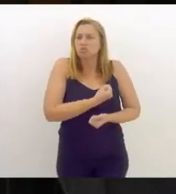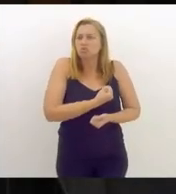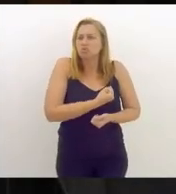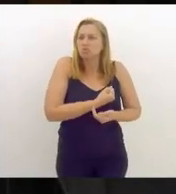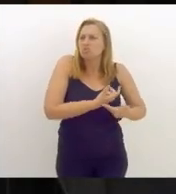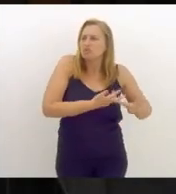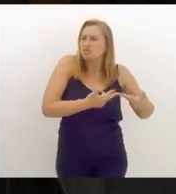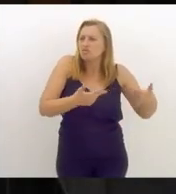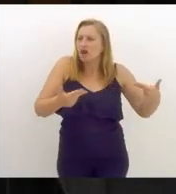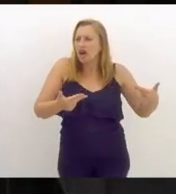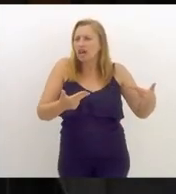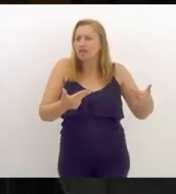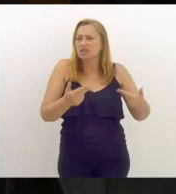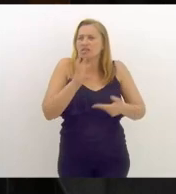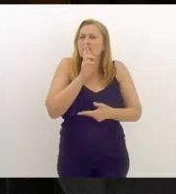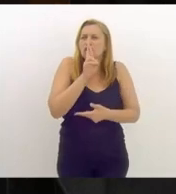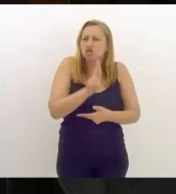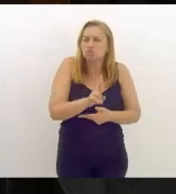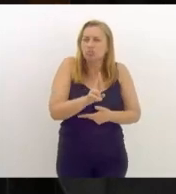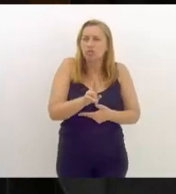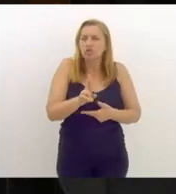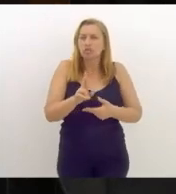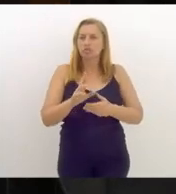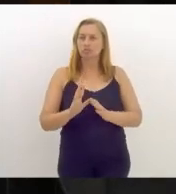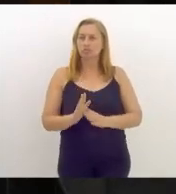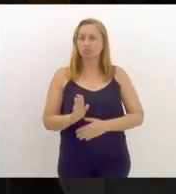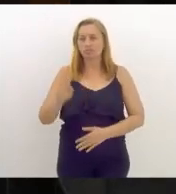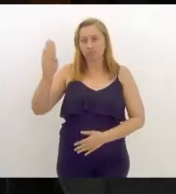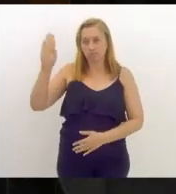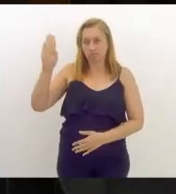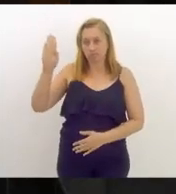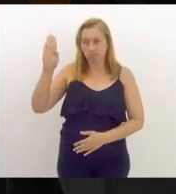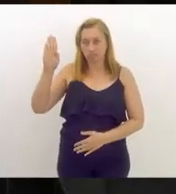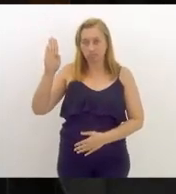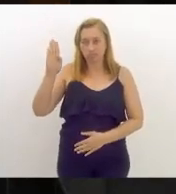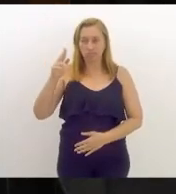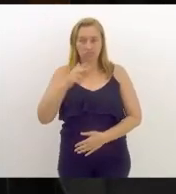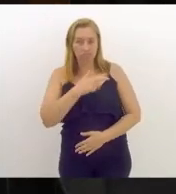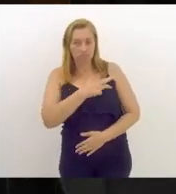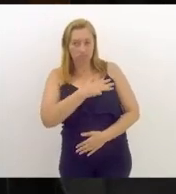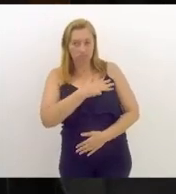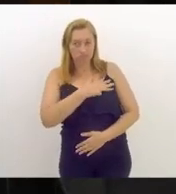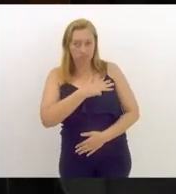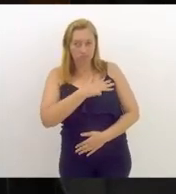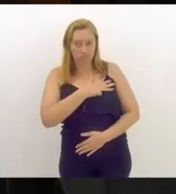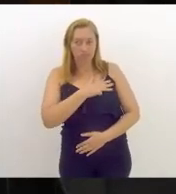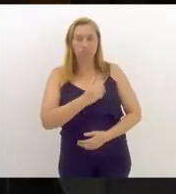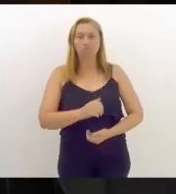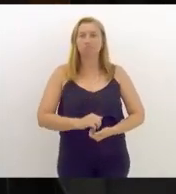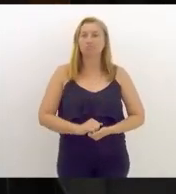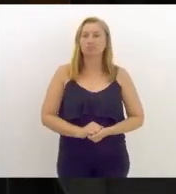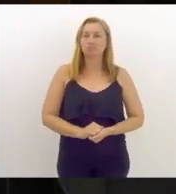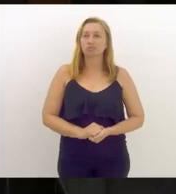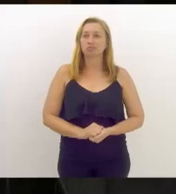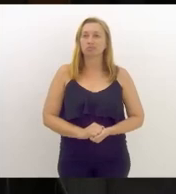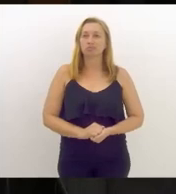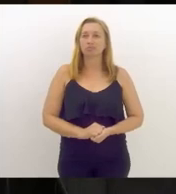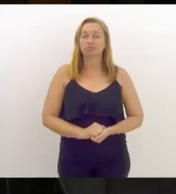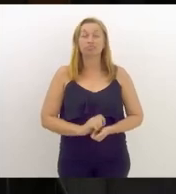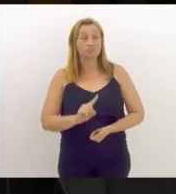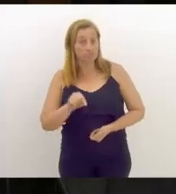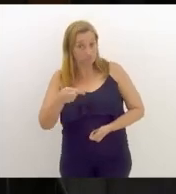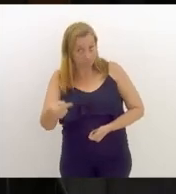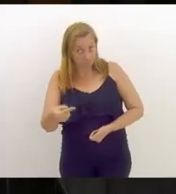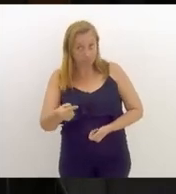respostas ao então candidato eleito Luiz Inácio Lula da Silva e